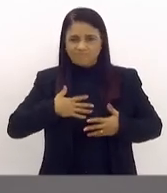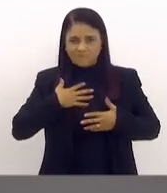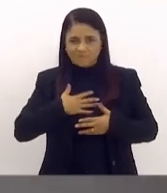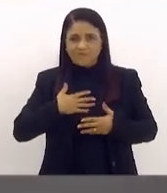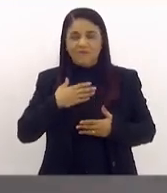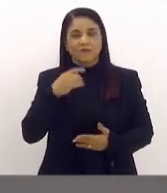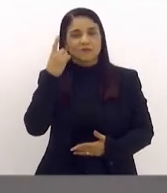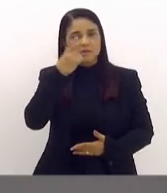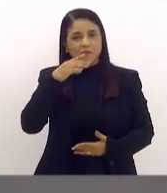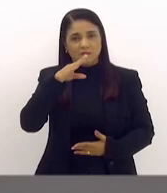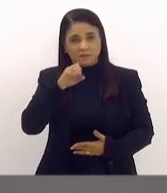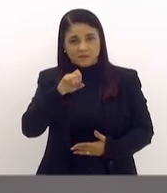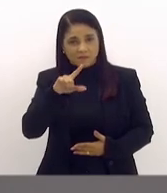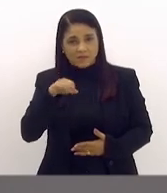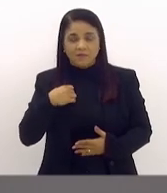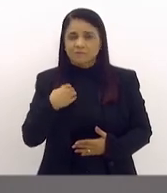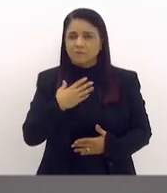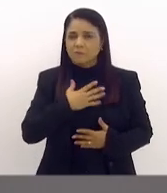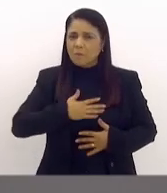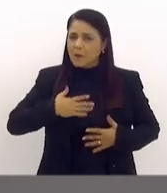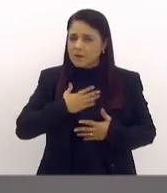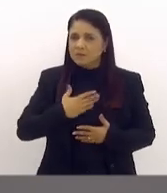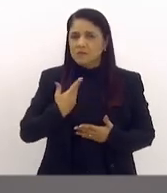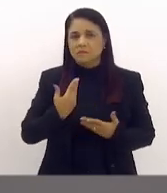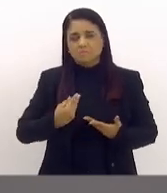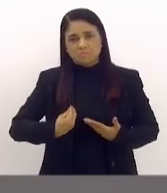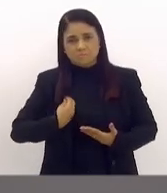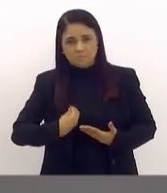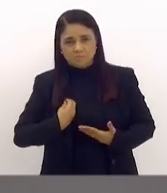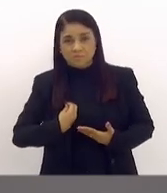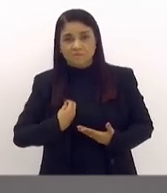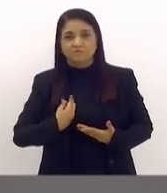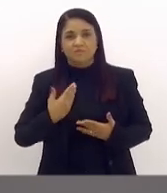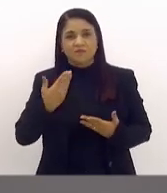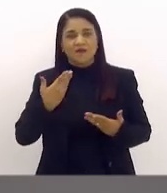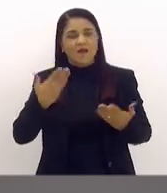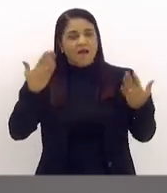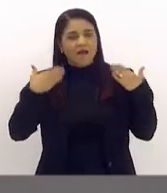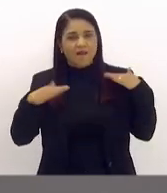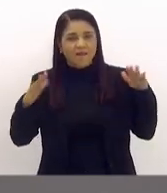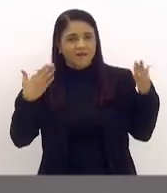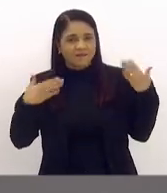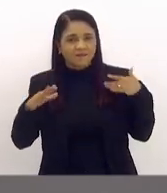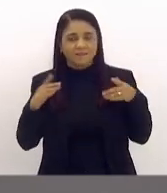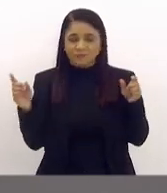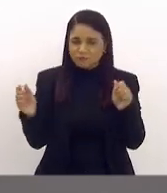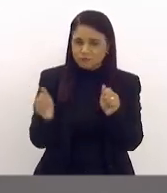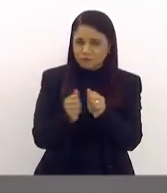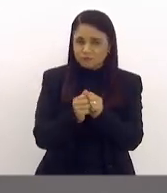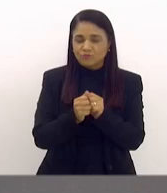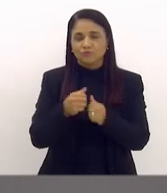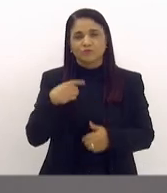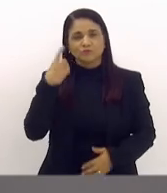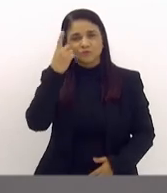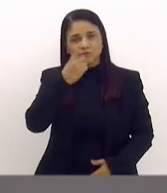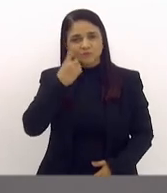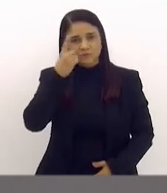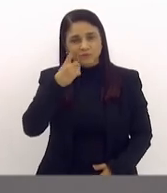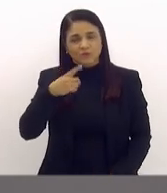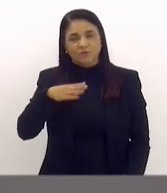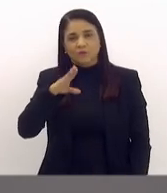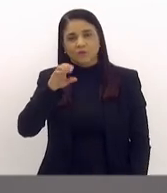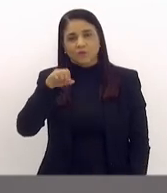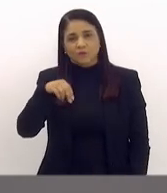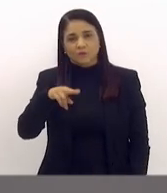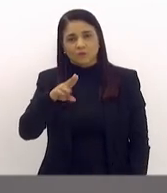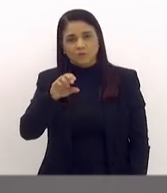prazer poder participar eh falar da Alegria de estar com o deputado Vinícius casolino nós vamos juntos eh